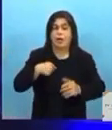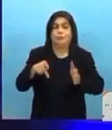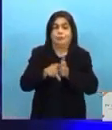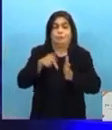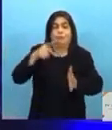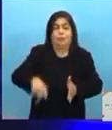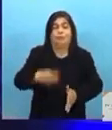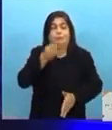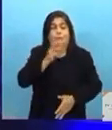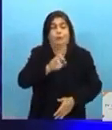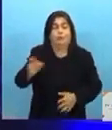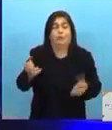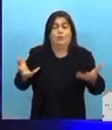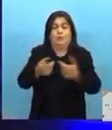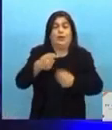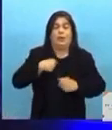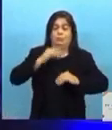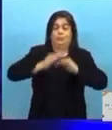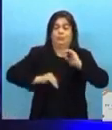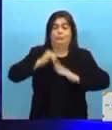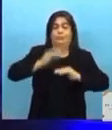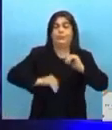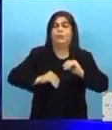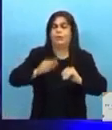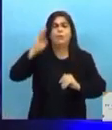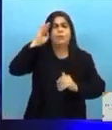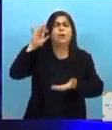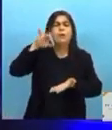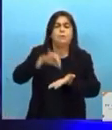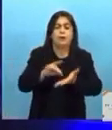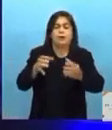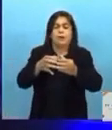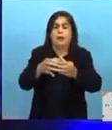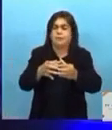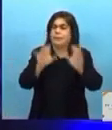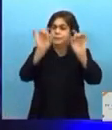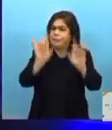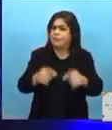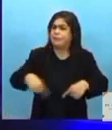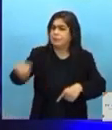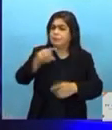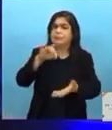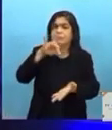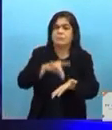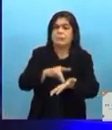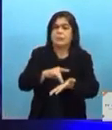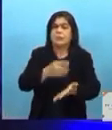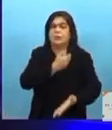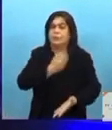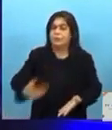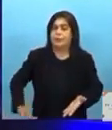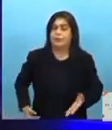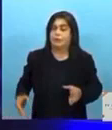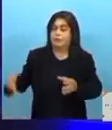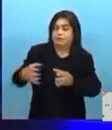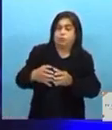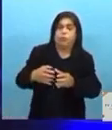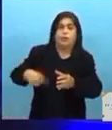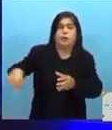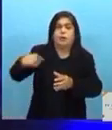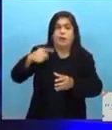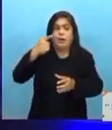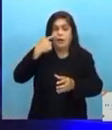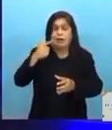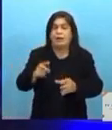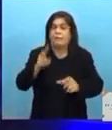segurança pública. Nós iremos formar um comitê especial de segurança pública ligado diretamente ao governador. Nós precisamos combater